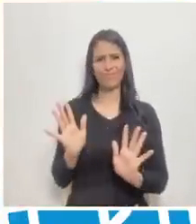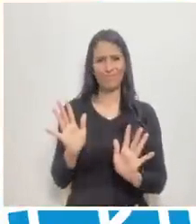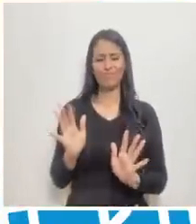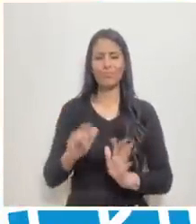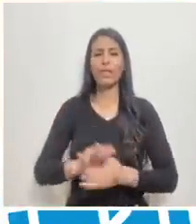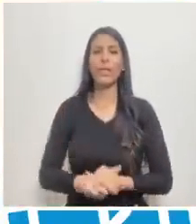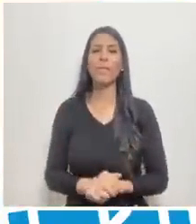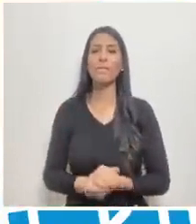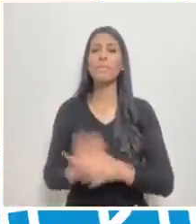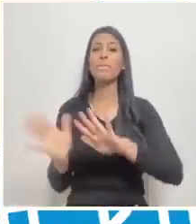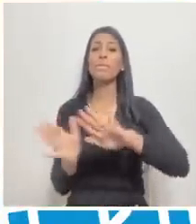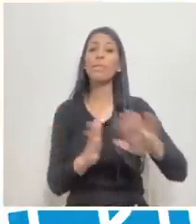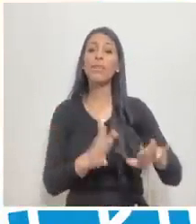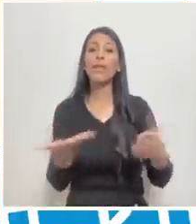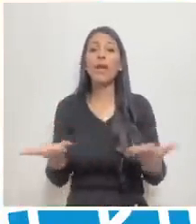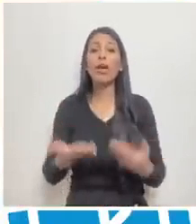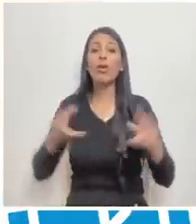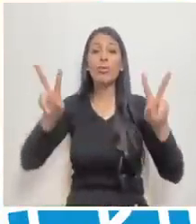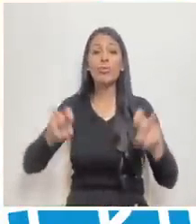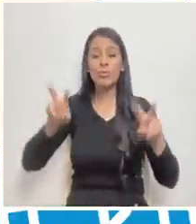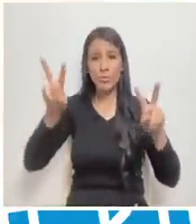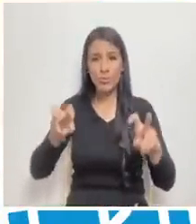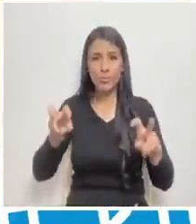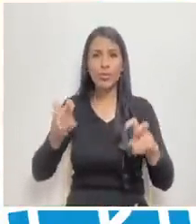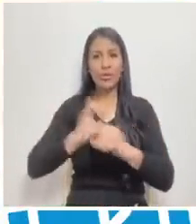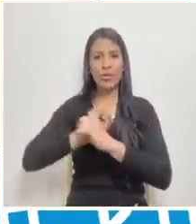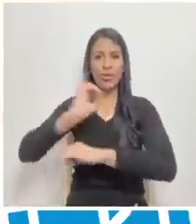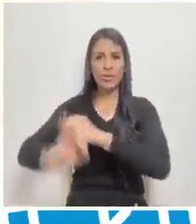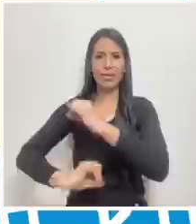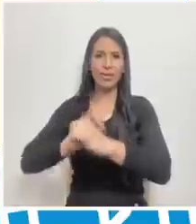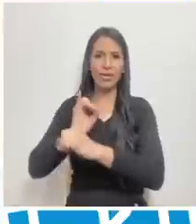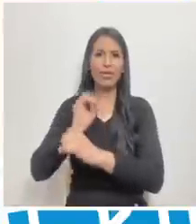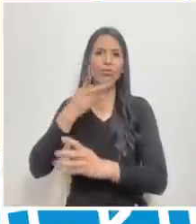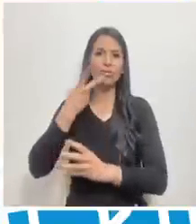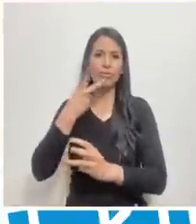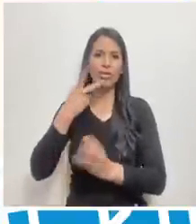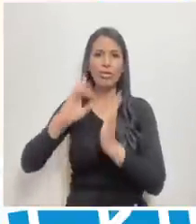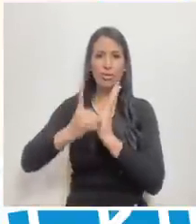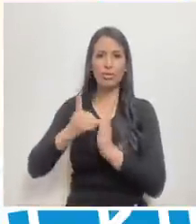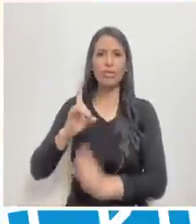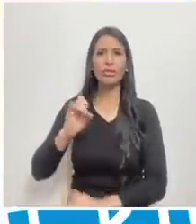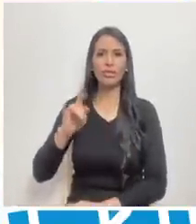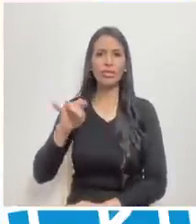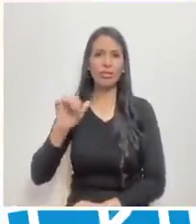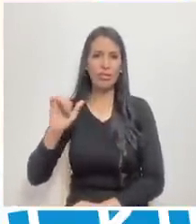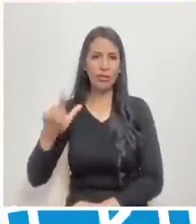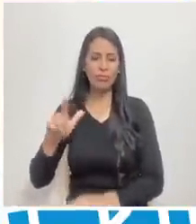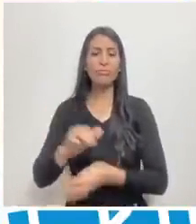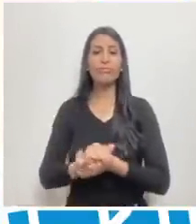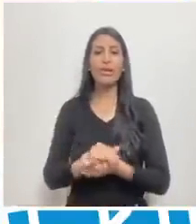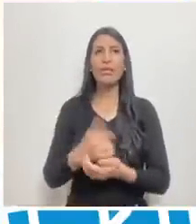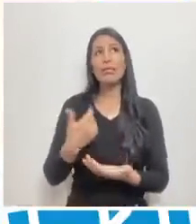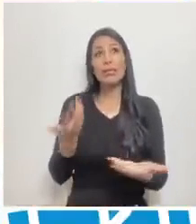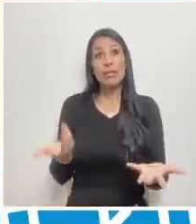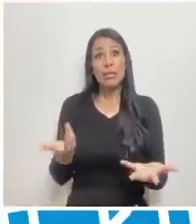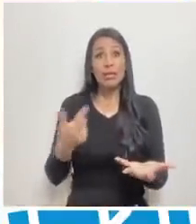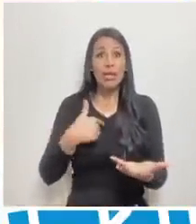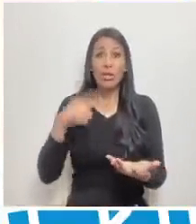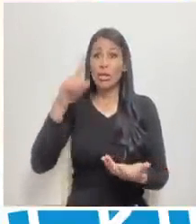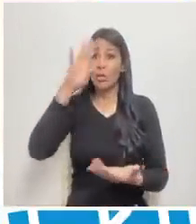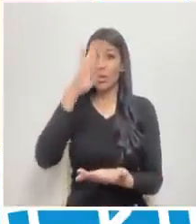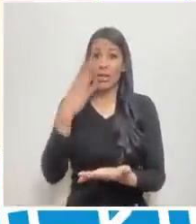só. Eu não acredito que, num futuro imediato, nós consigamos atingir a todos